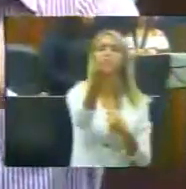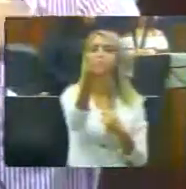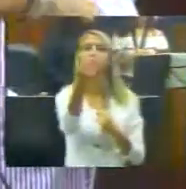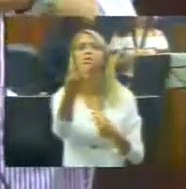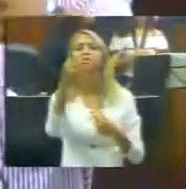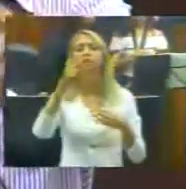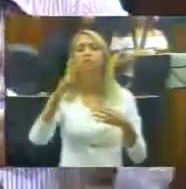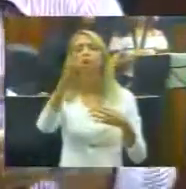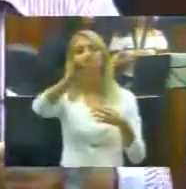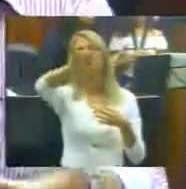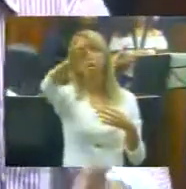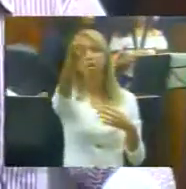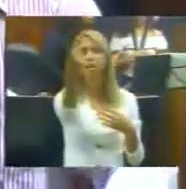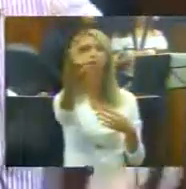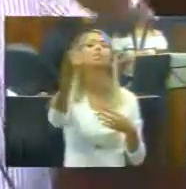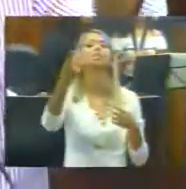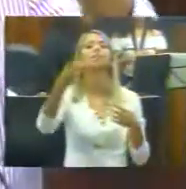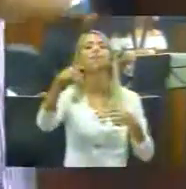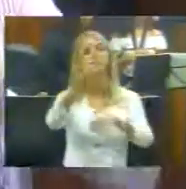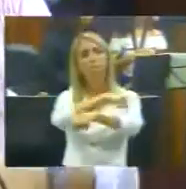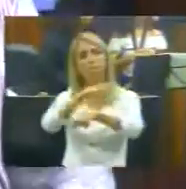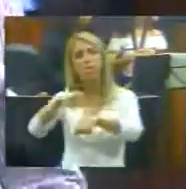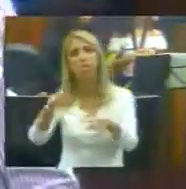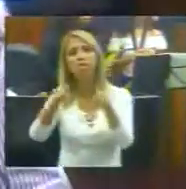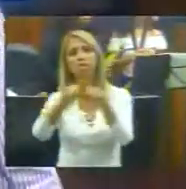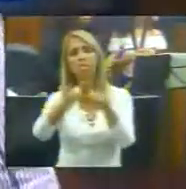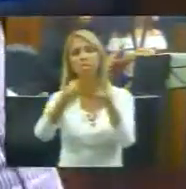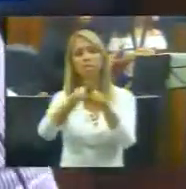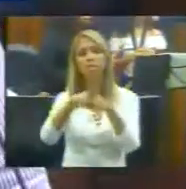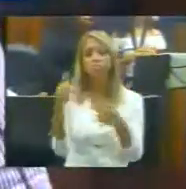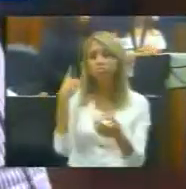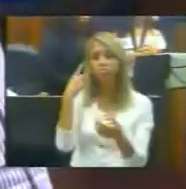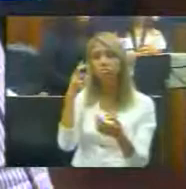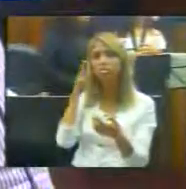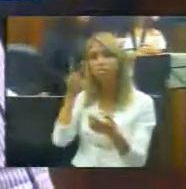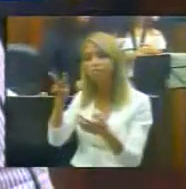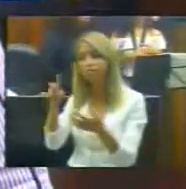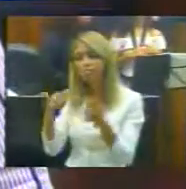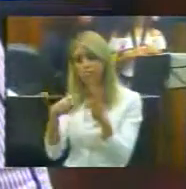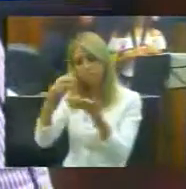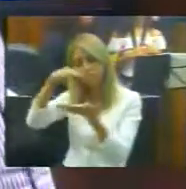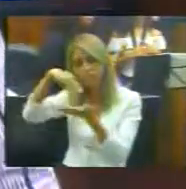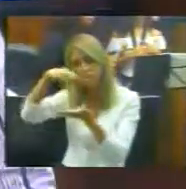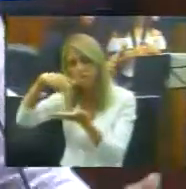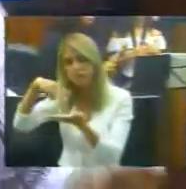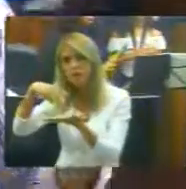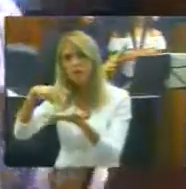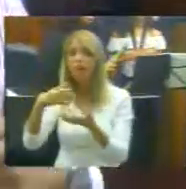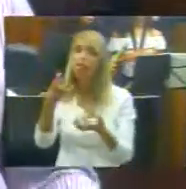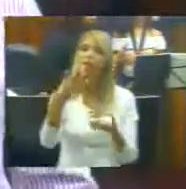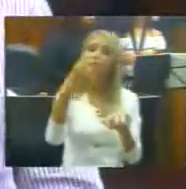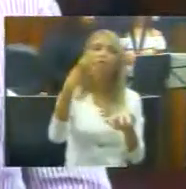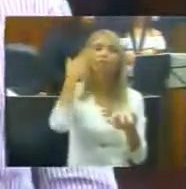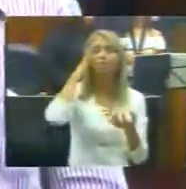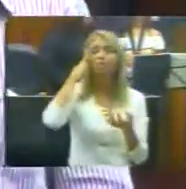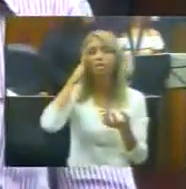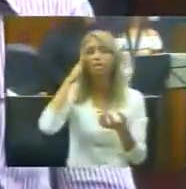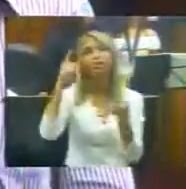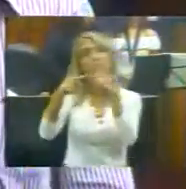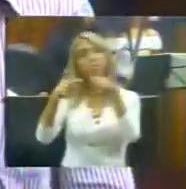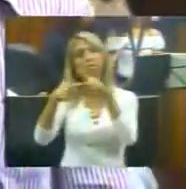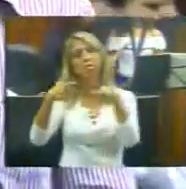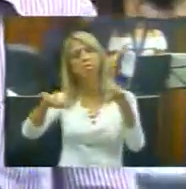recursos humanos, pedagógicos, a gente recebe esse documento e já encaminha para que as providências, se não tomadas agora